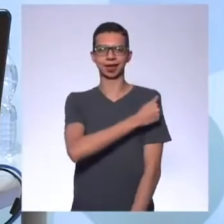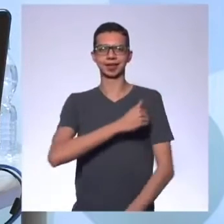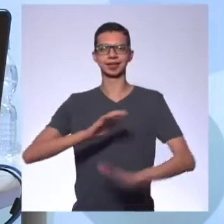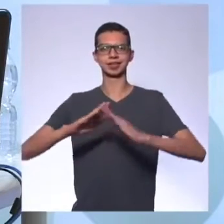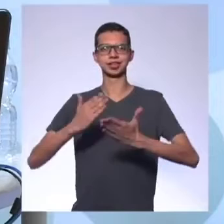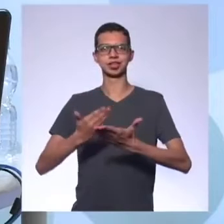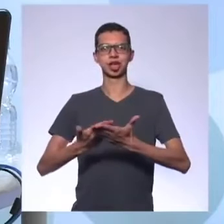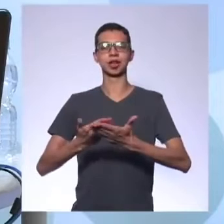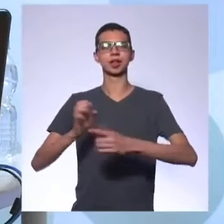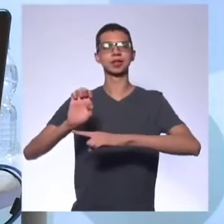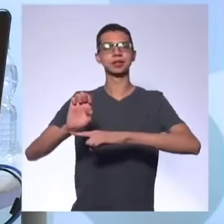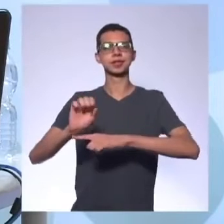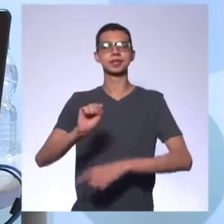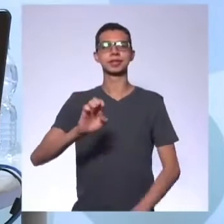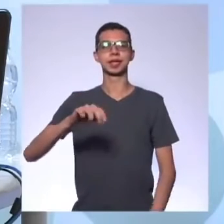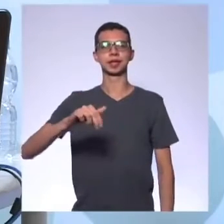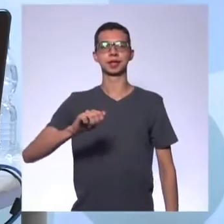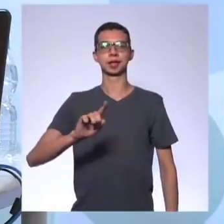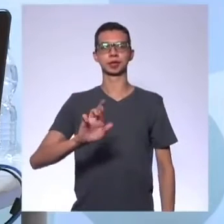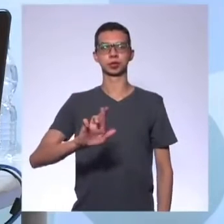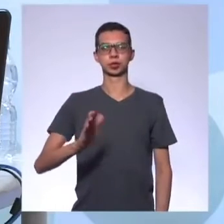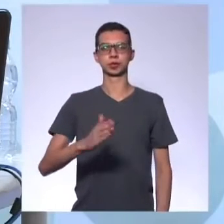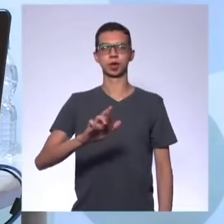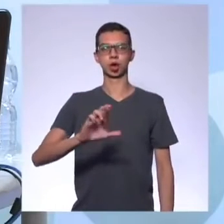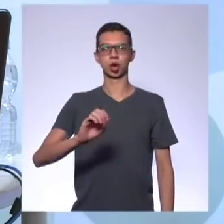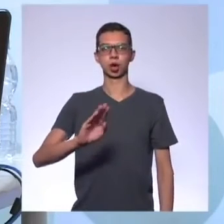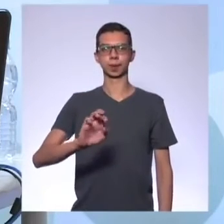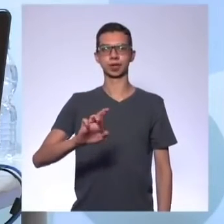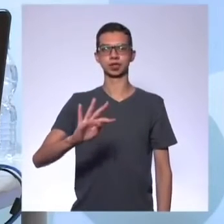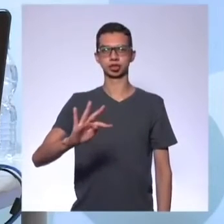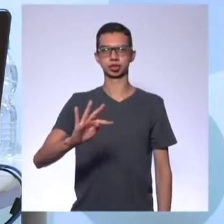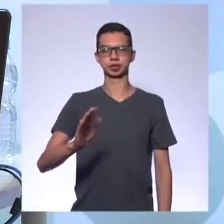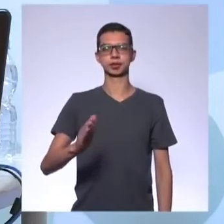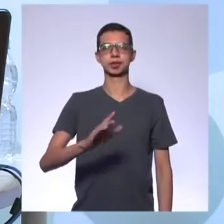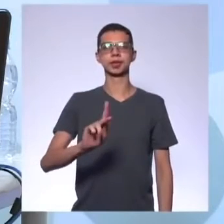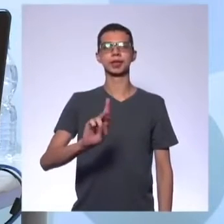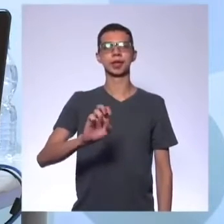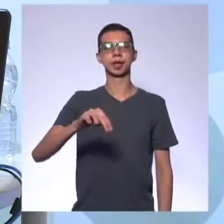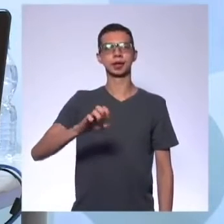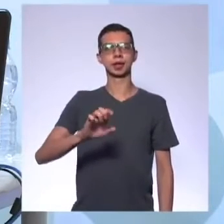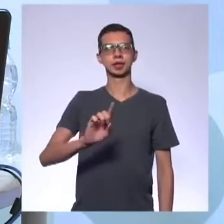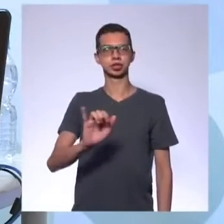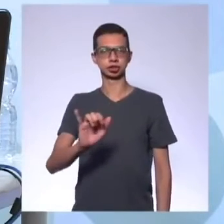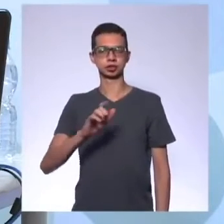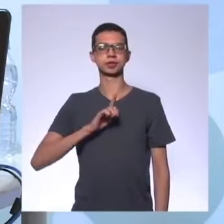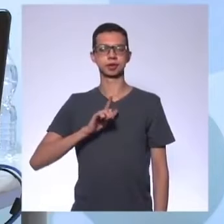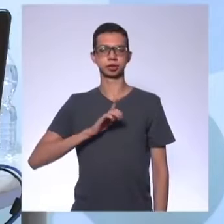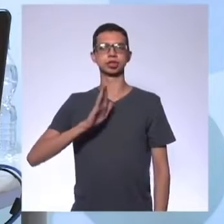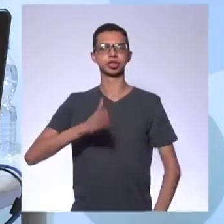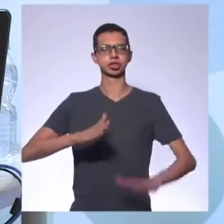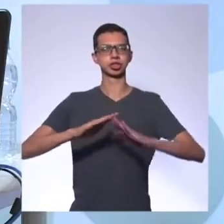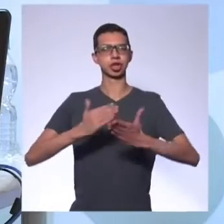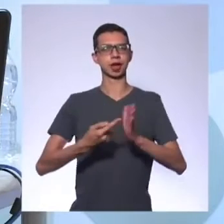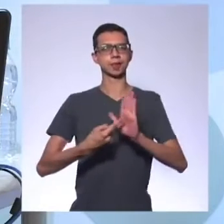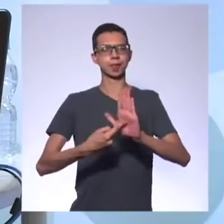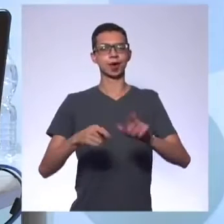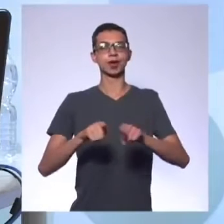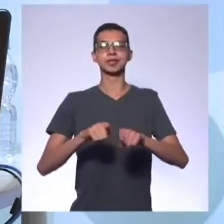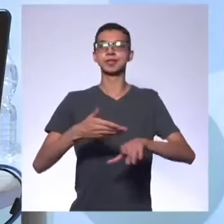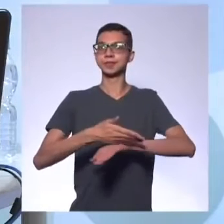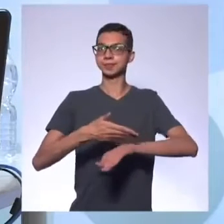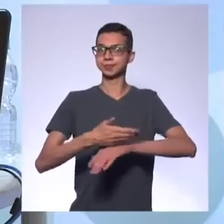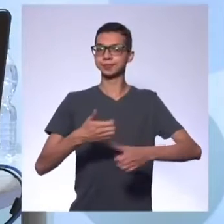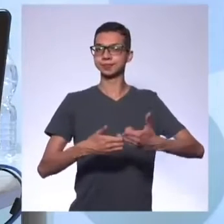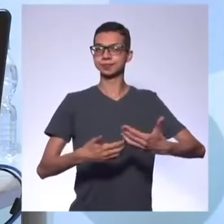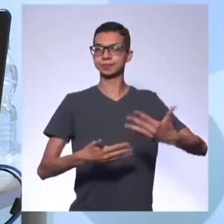Estadual Senador Robert Kennedy, que inclusive é uma escola que já apareceu em outros momentos aqui em interação com a gente